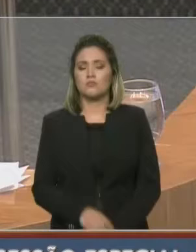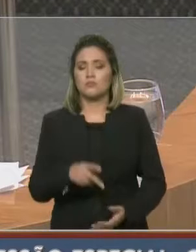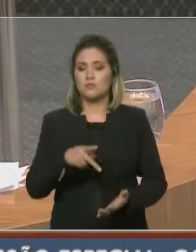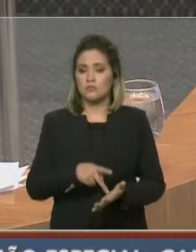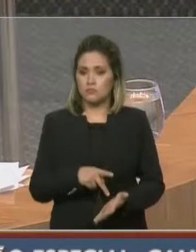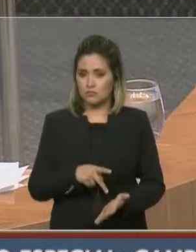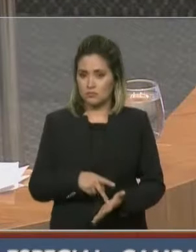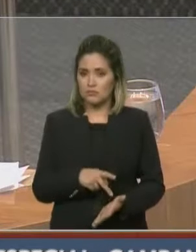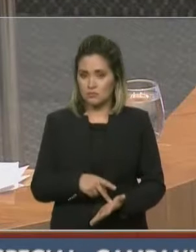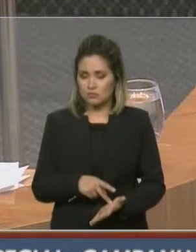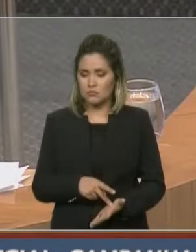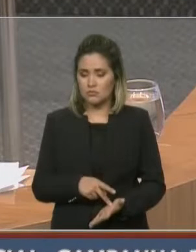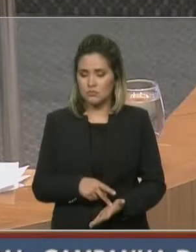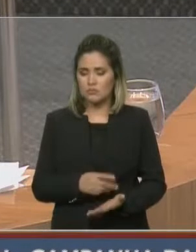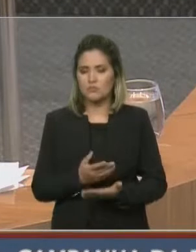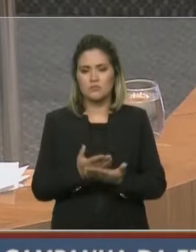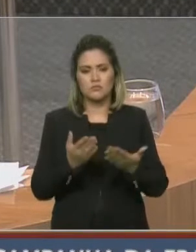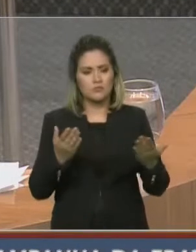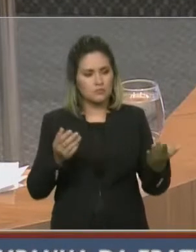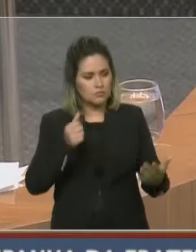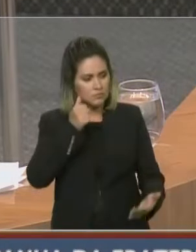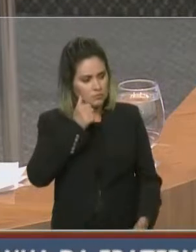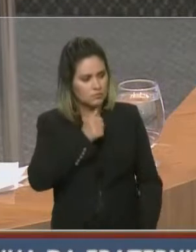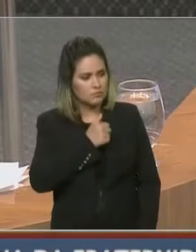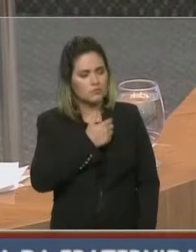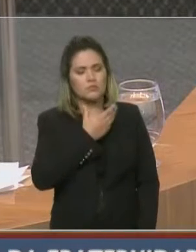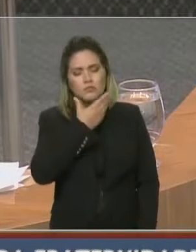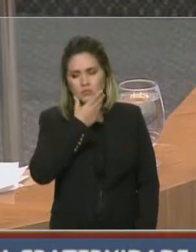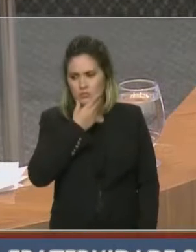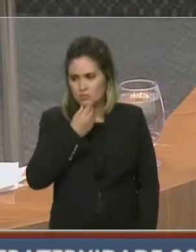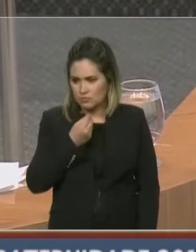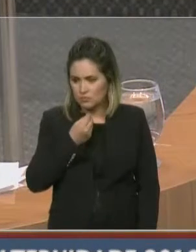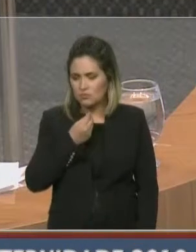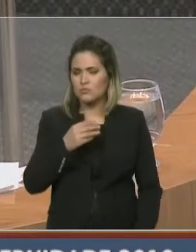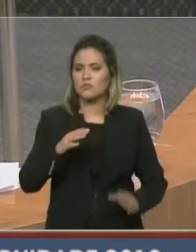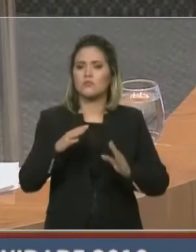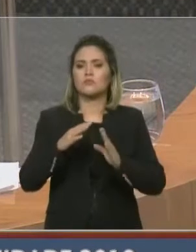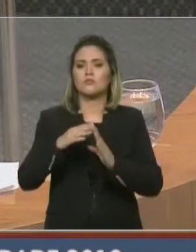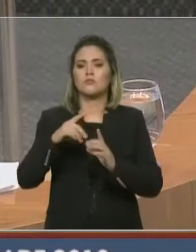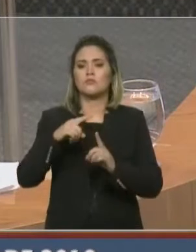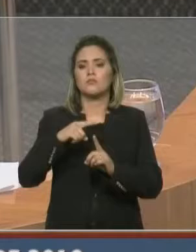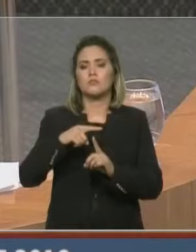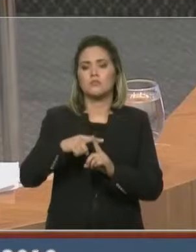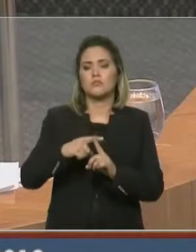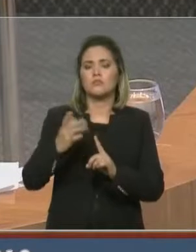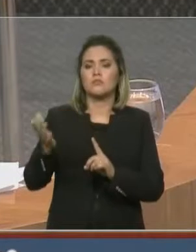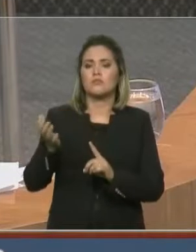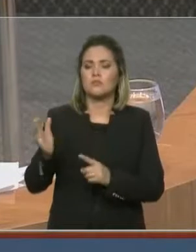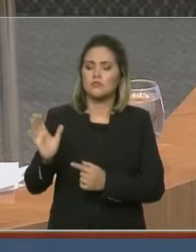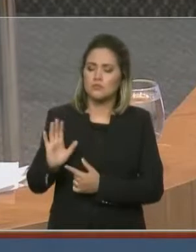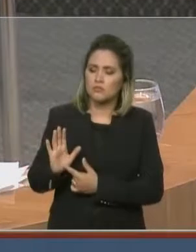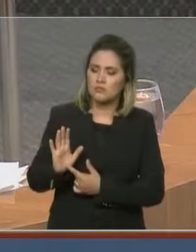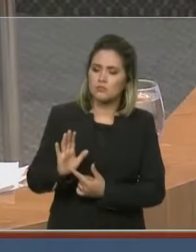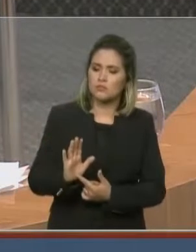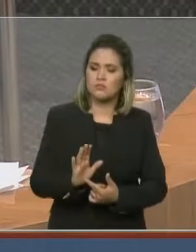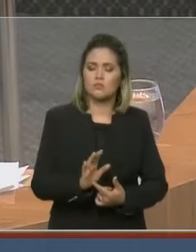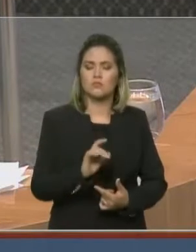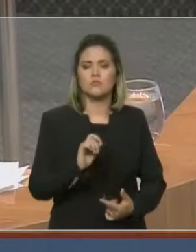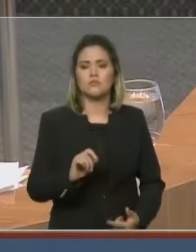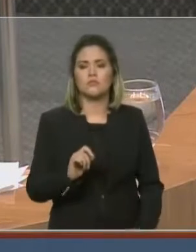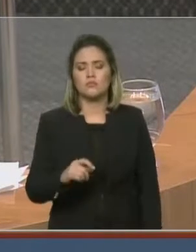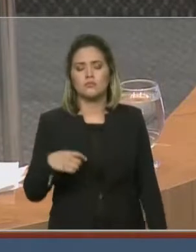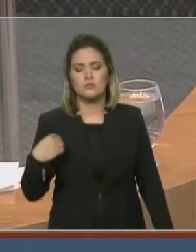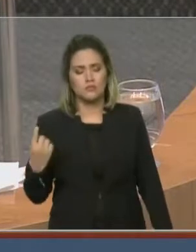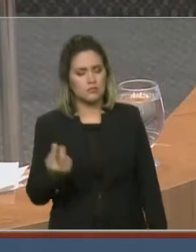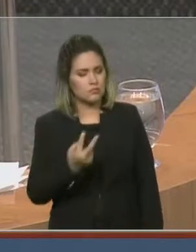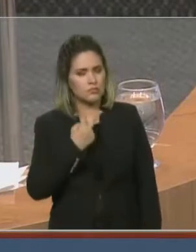verdade, senhores e senhoras, a Igreja quer nos mostrar que não devemos nos